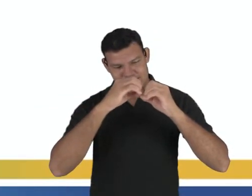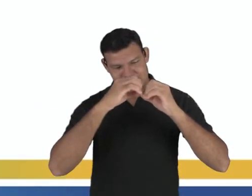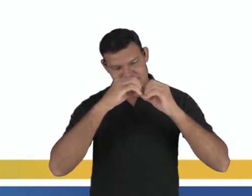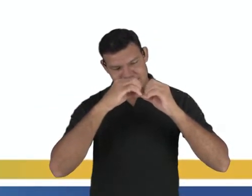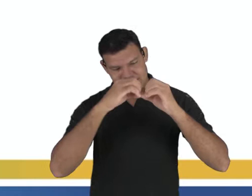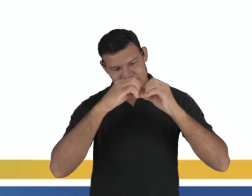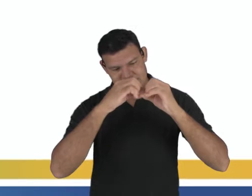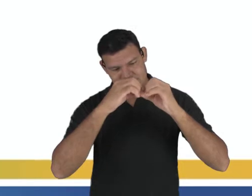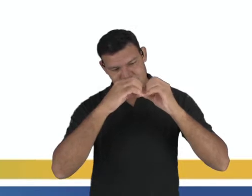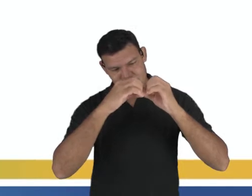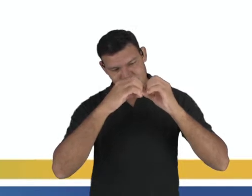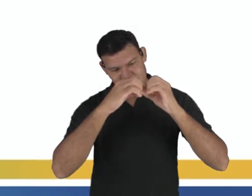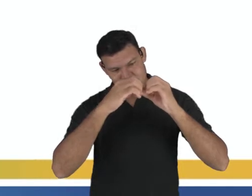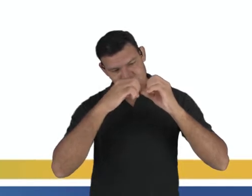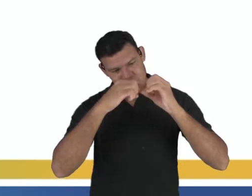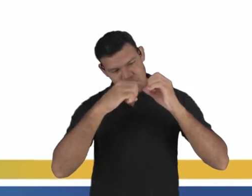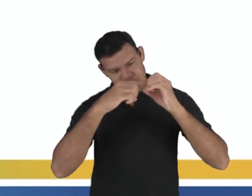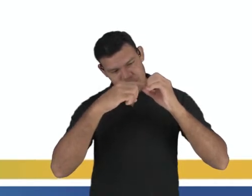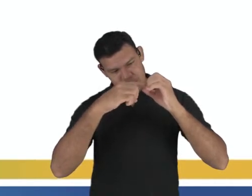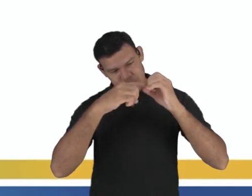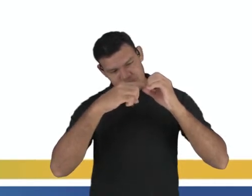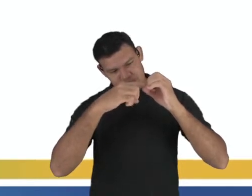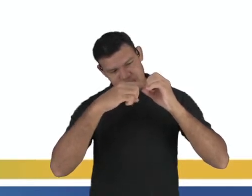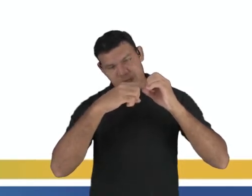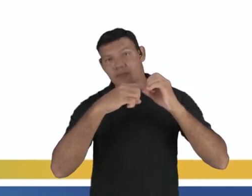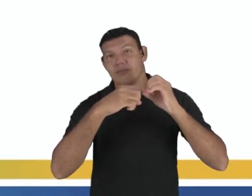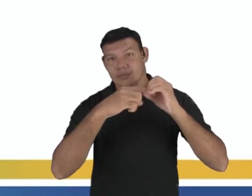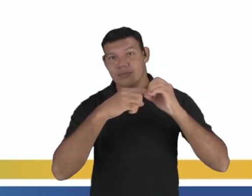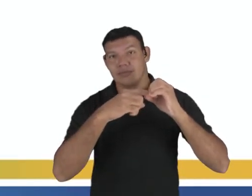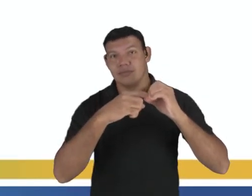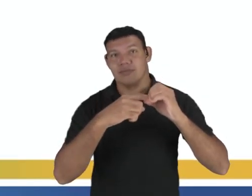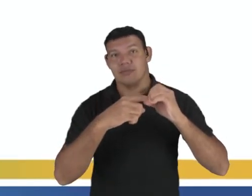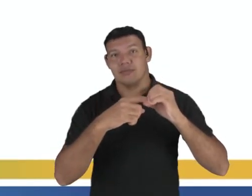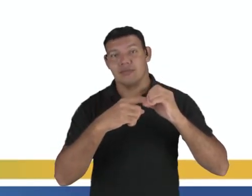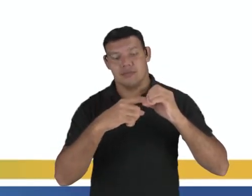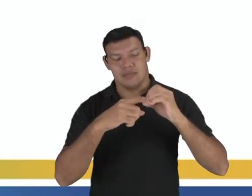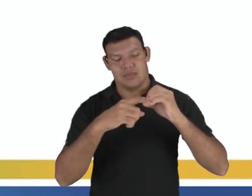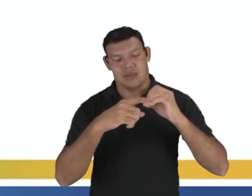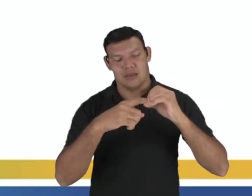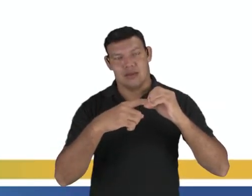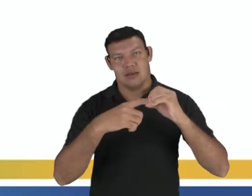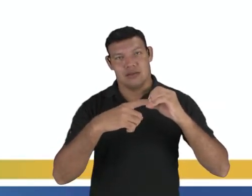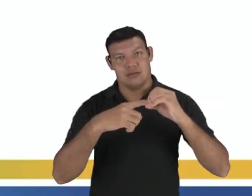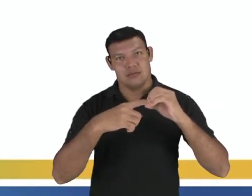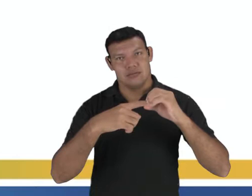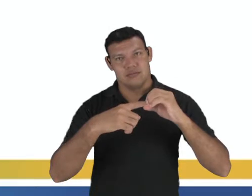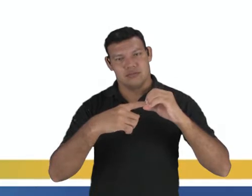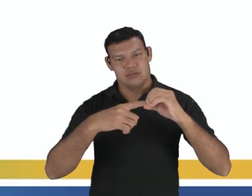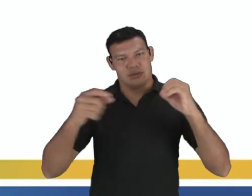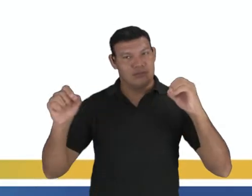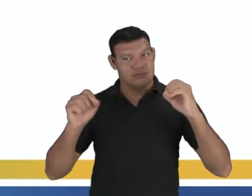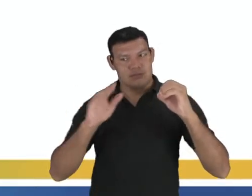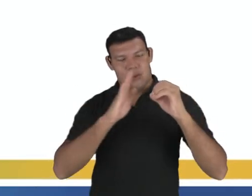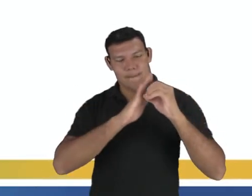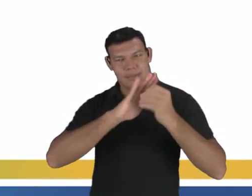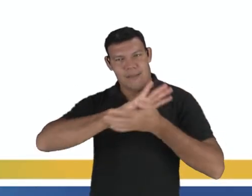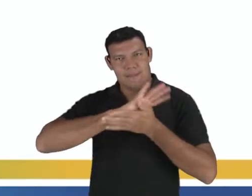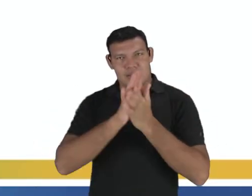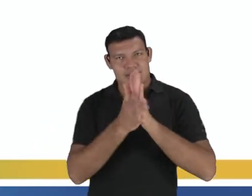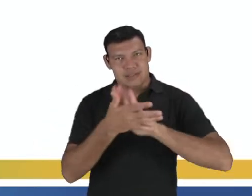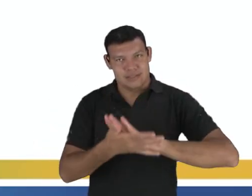dissolver essas camadas tá assim que o espermatozóide consegue entrar sua cauda e mitocôndrias são destruídas